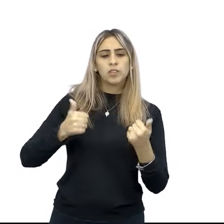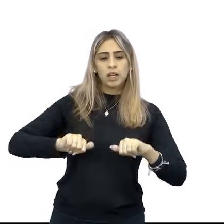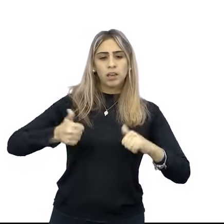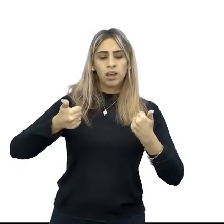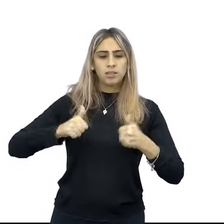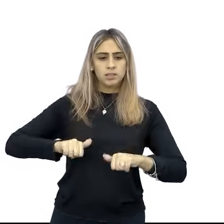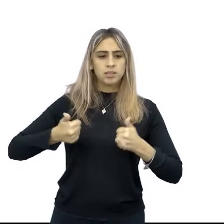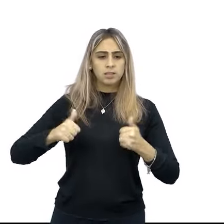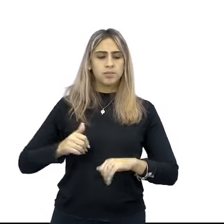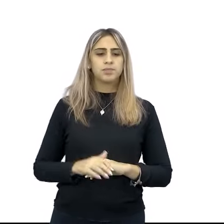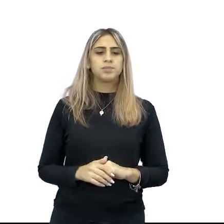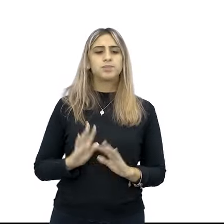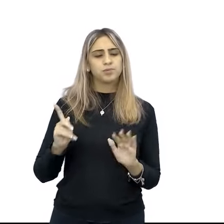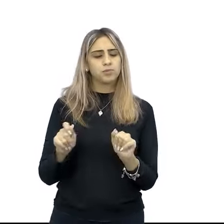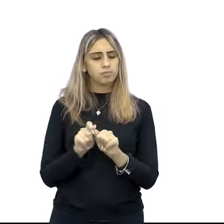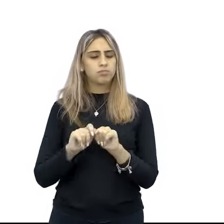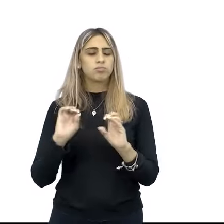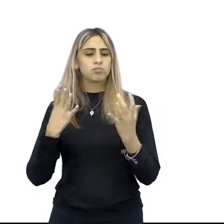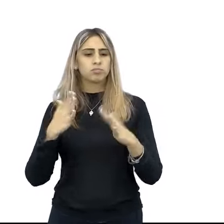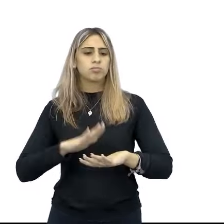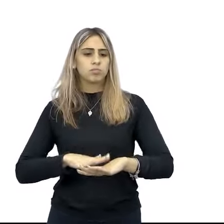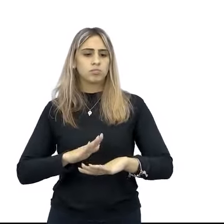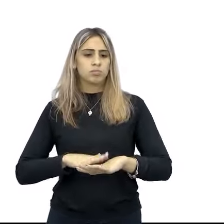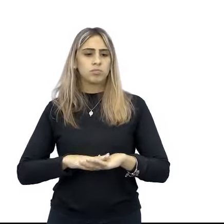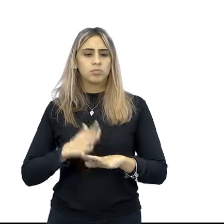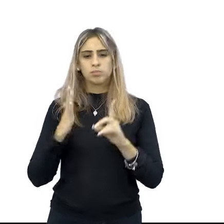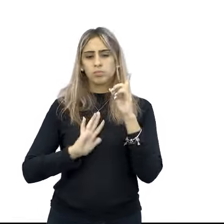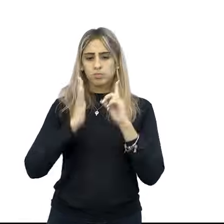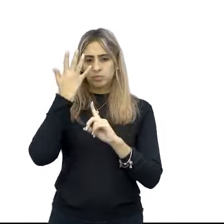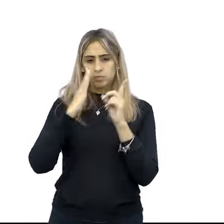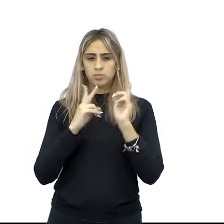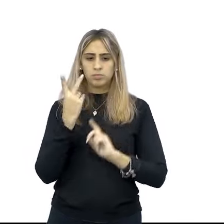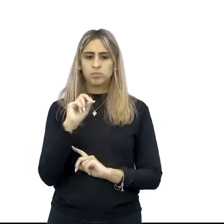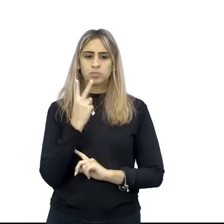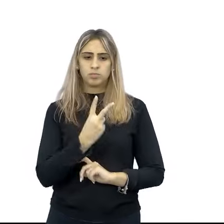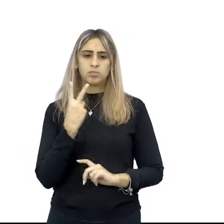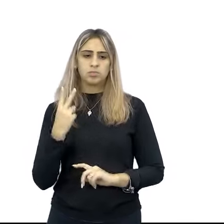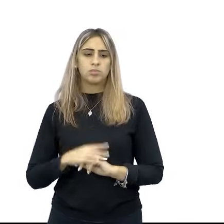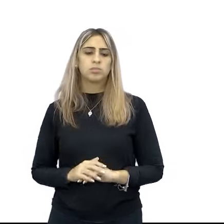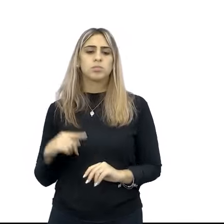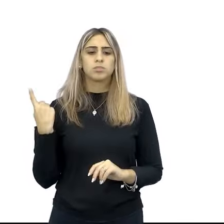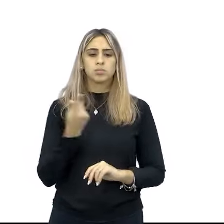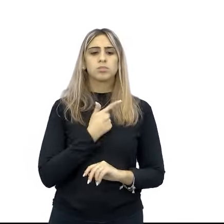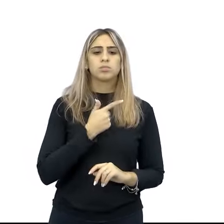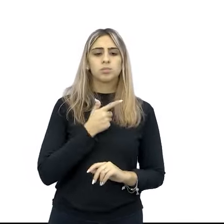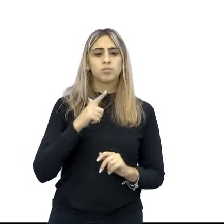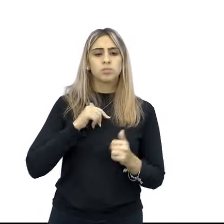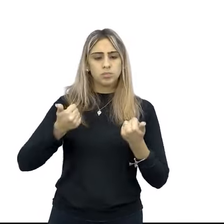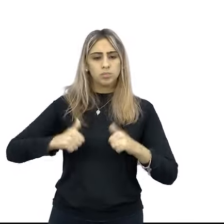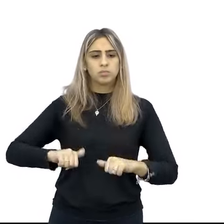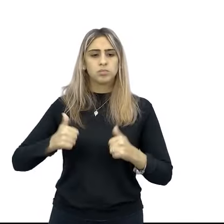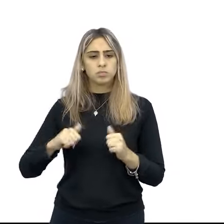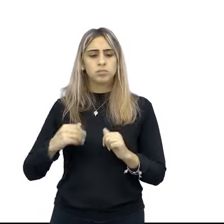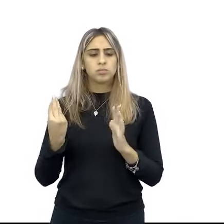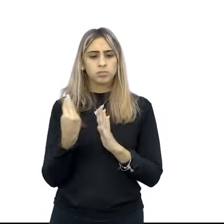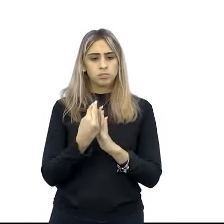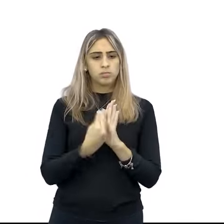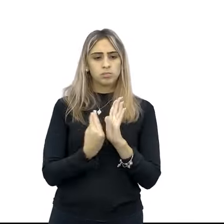avaliação que já foram realizados em fevereiro, né, de 2022. Nós temos a avaliação